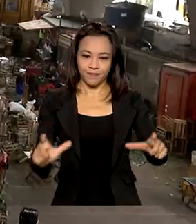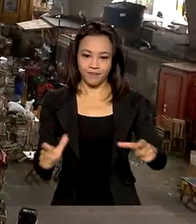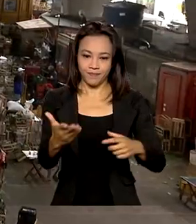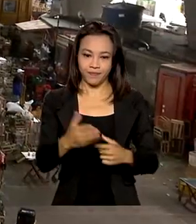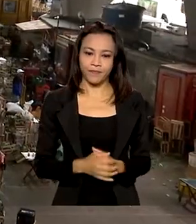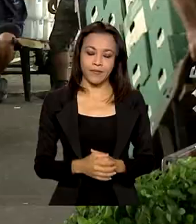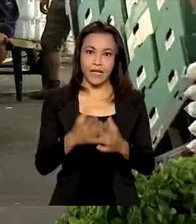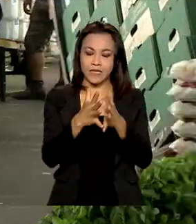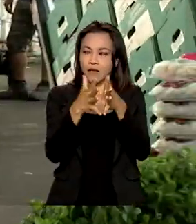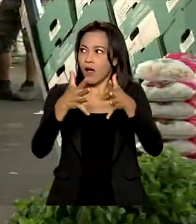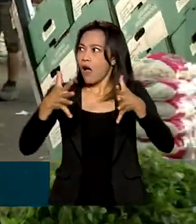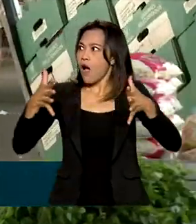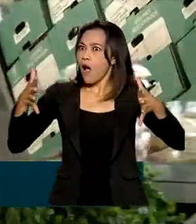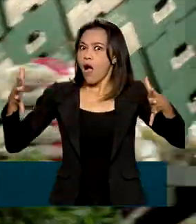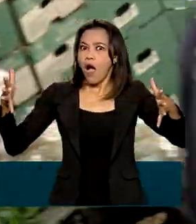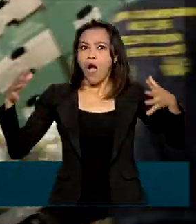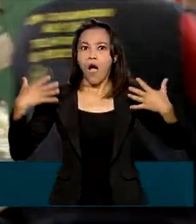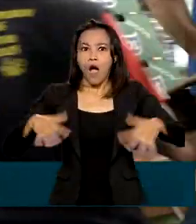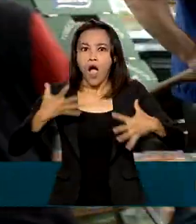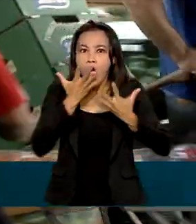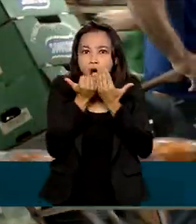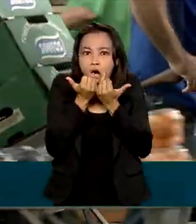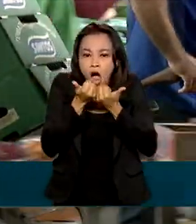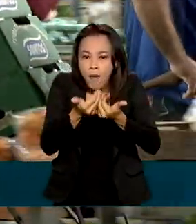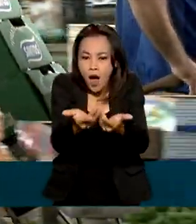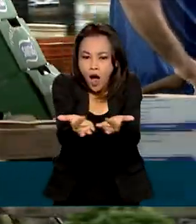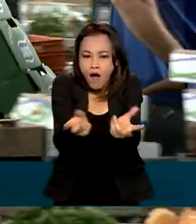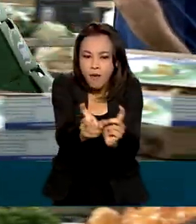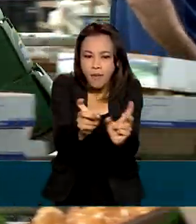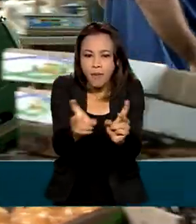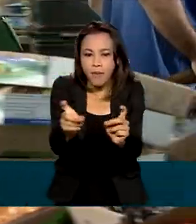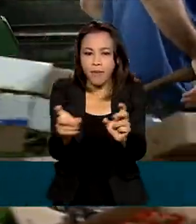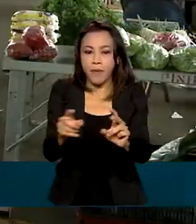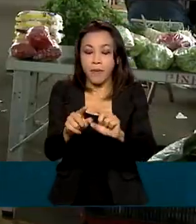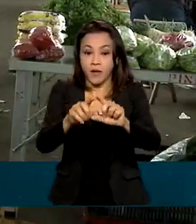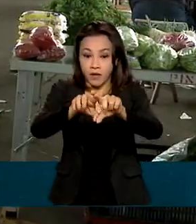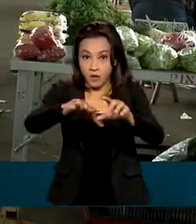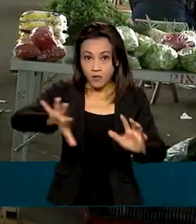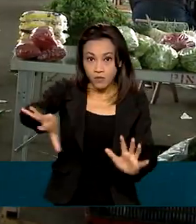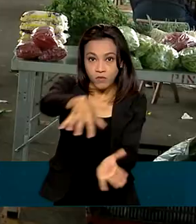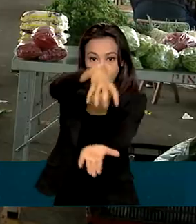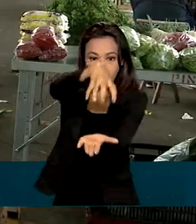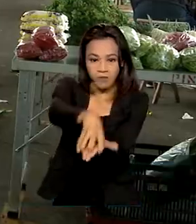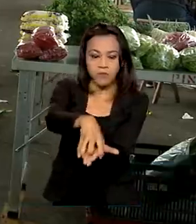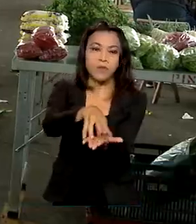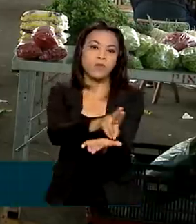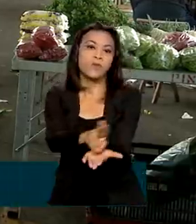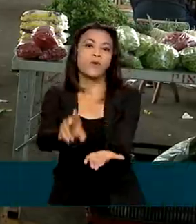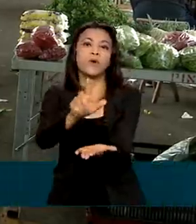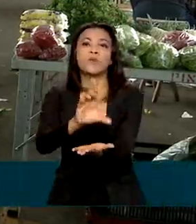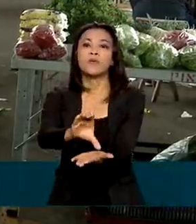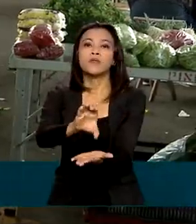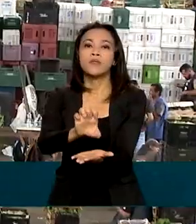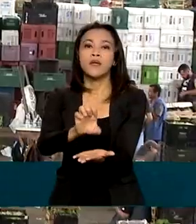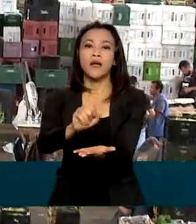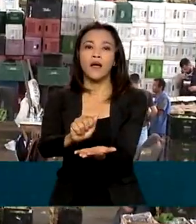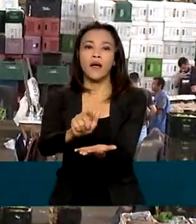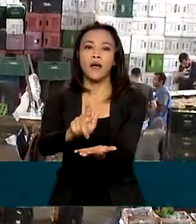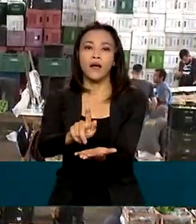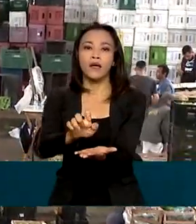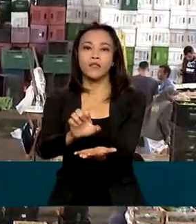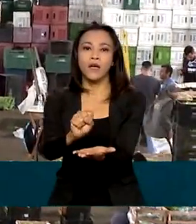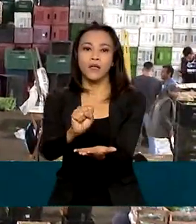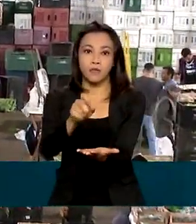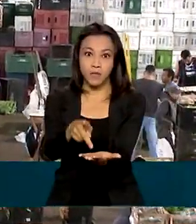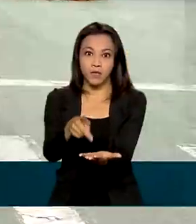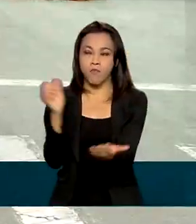Na maior central de abastecimento da América Latina, a Companhia de Entrepostos e Armazéns Gerais de São Paulo, a CEAGESP, o